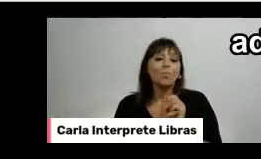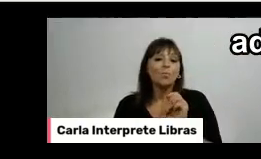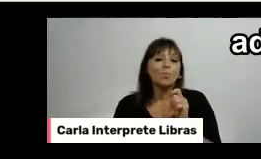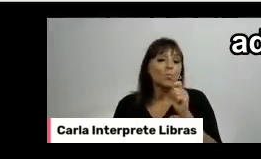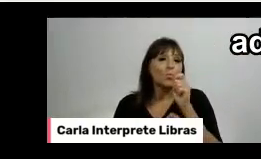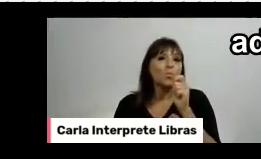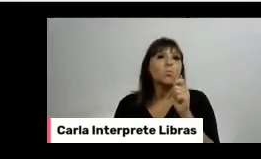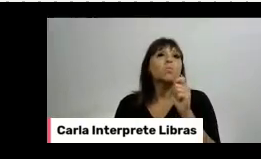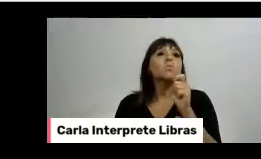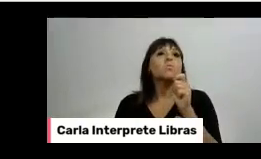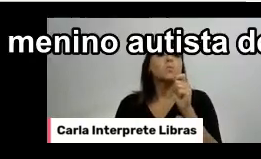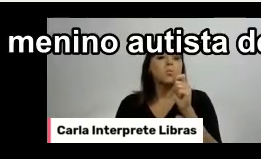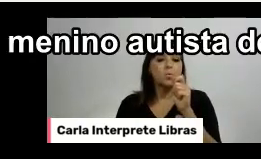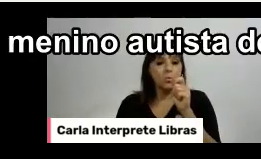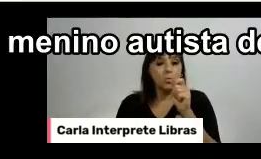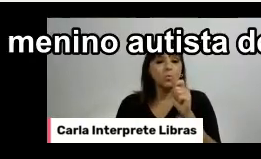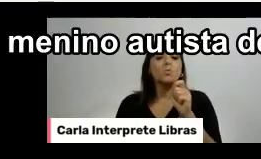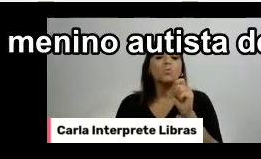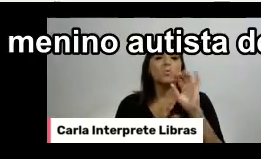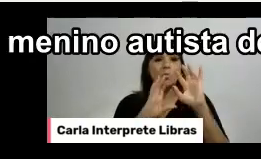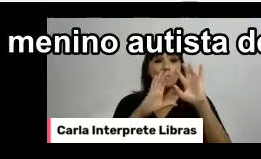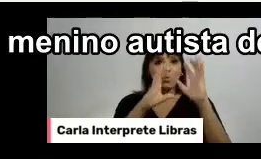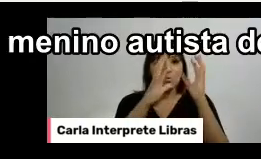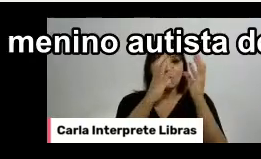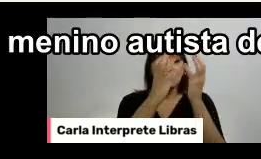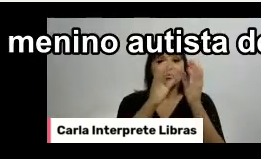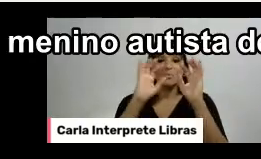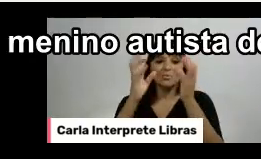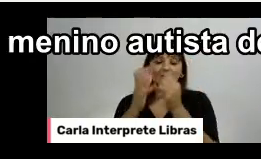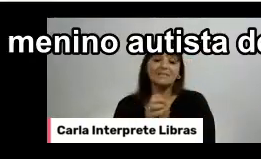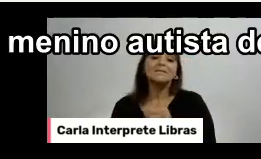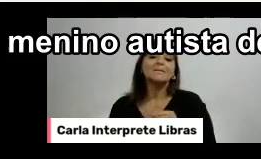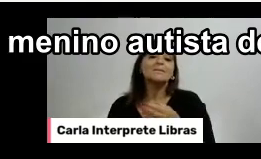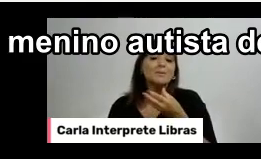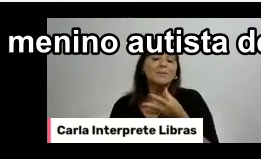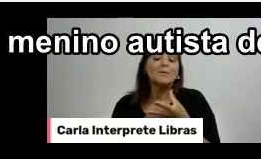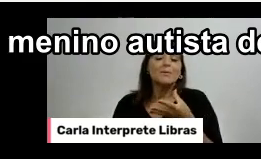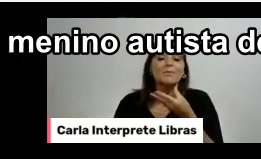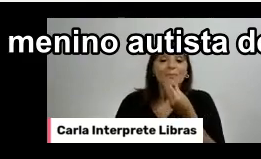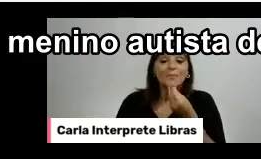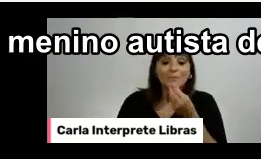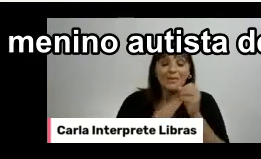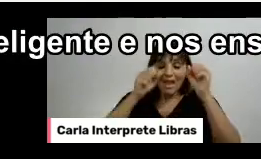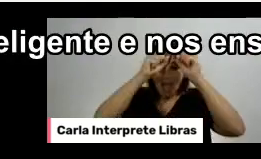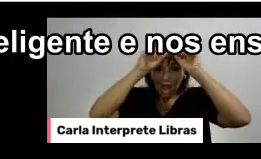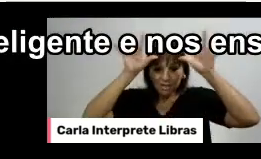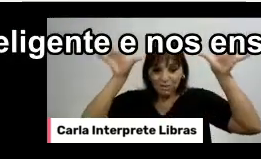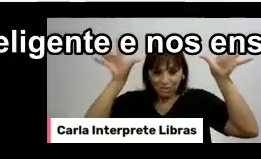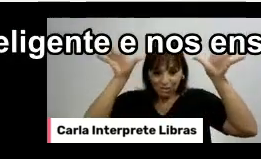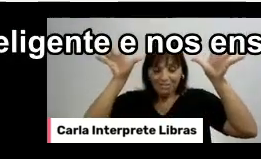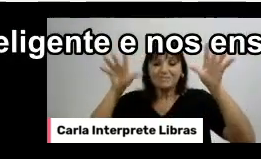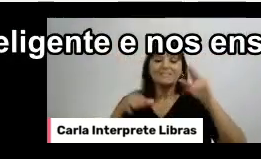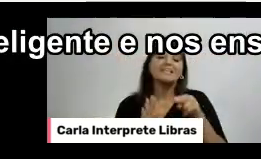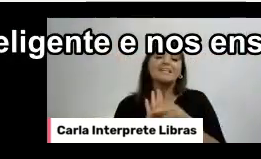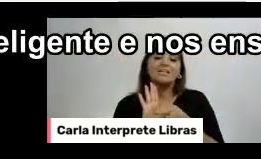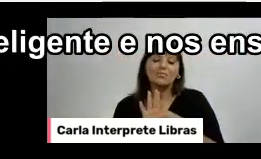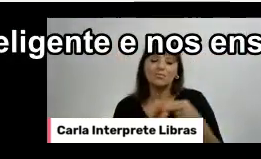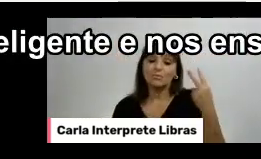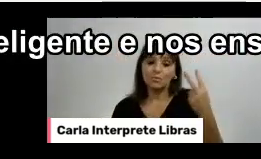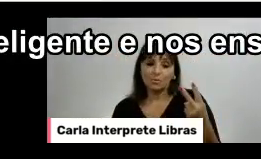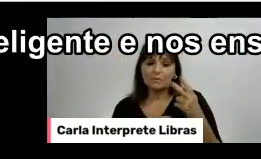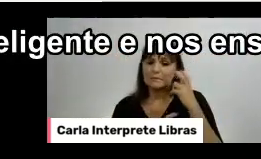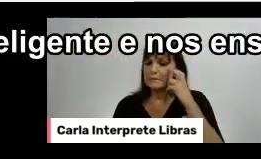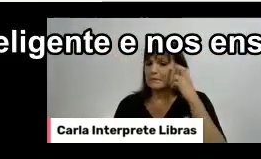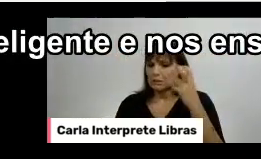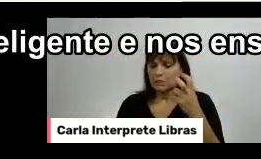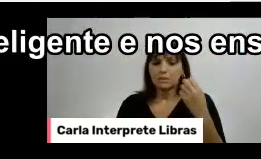que ele adora. O Eric é um menino autista de nível 2 de suporte, não verbal. É inteligente e nos ensina